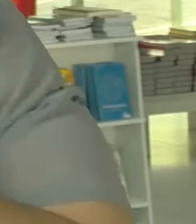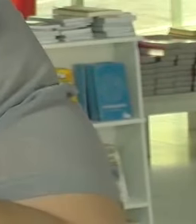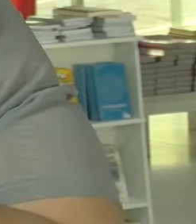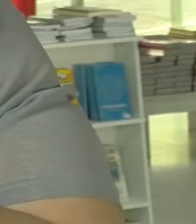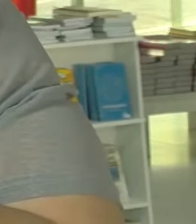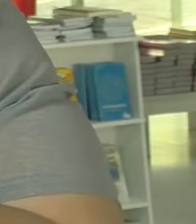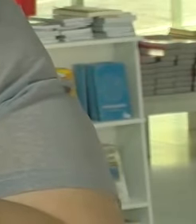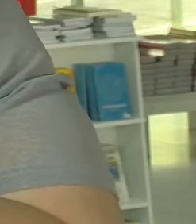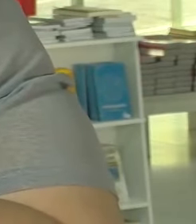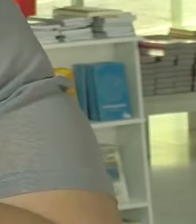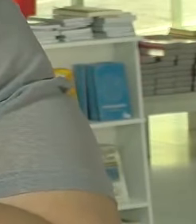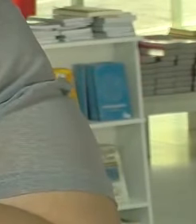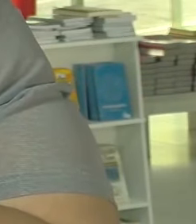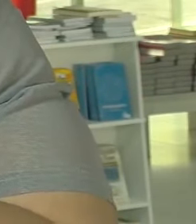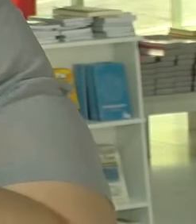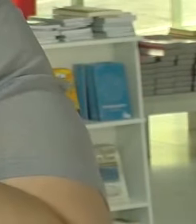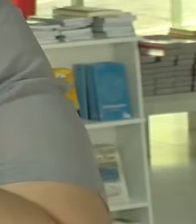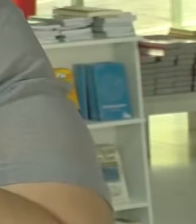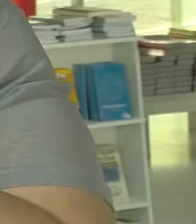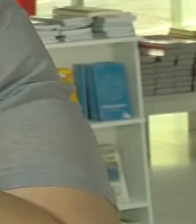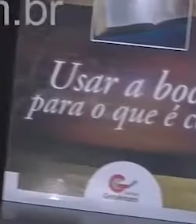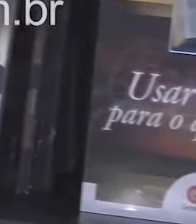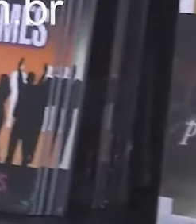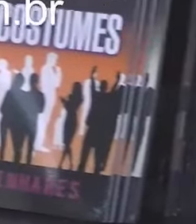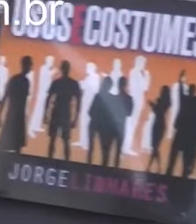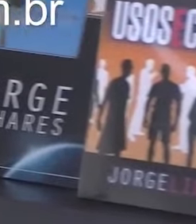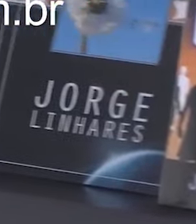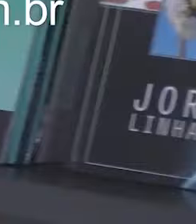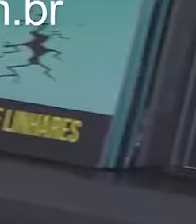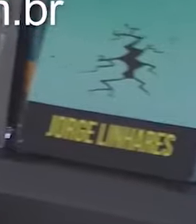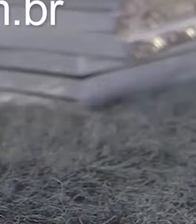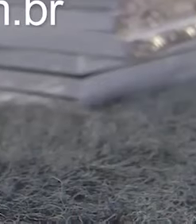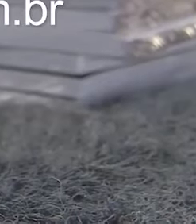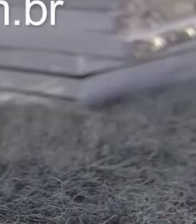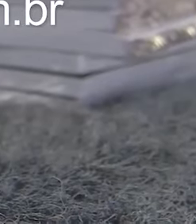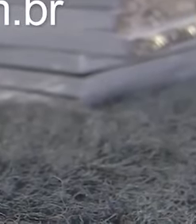país e também nos supermercados BH.